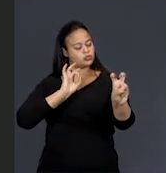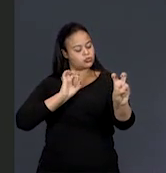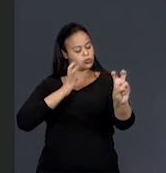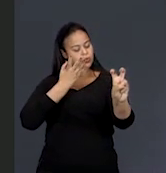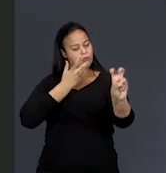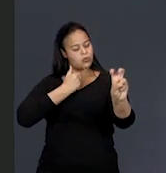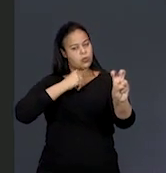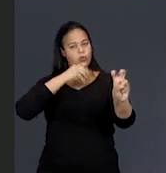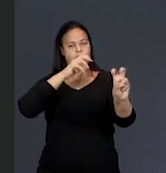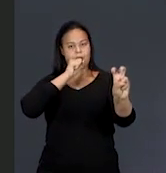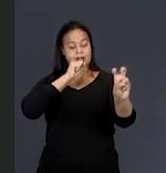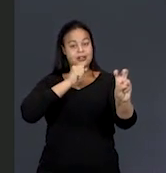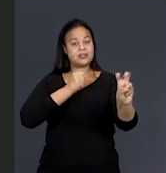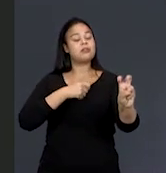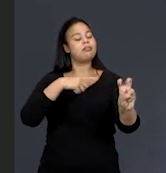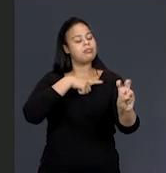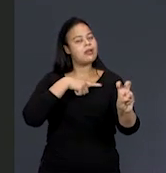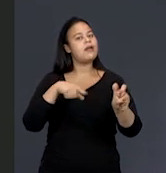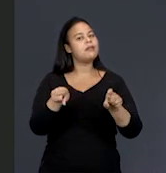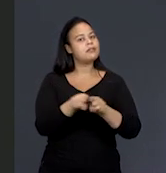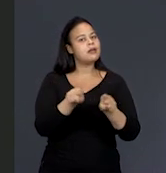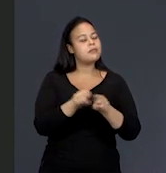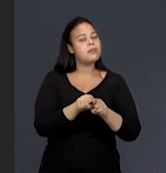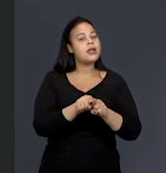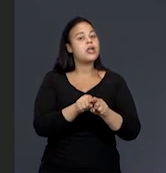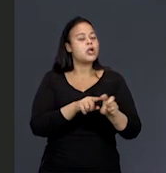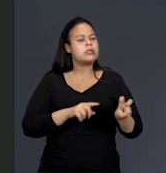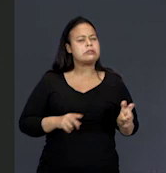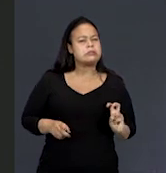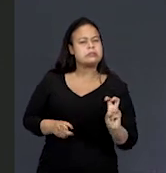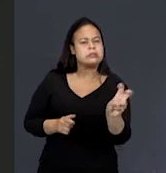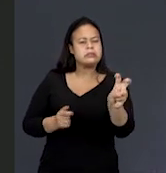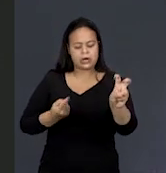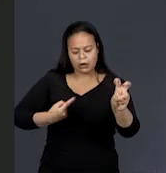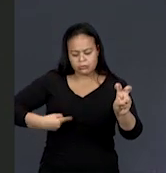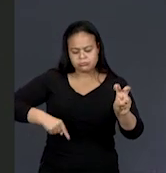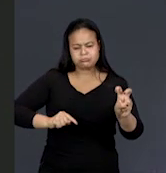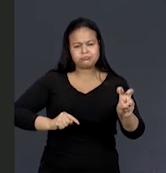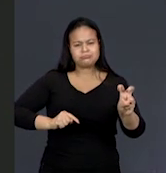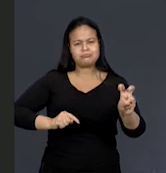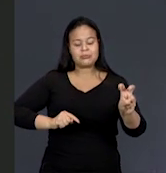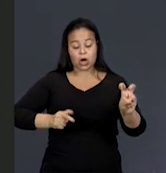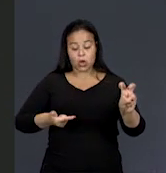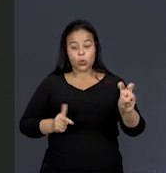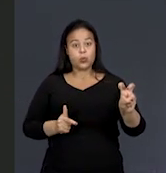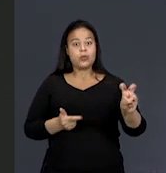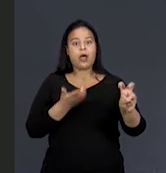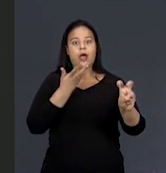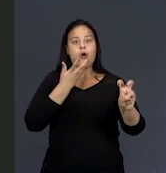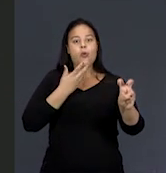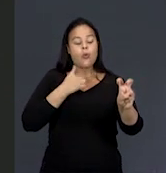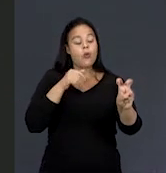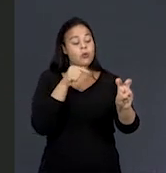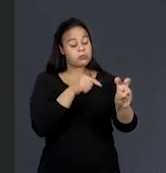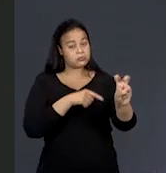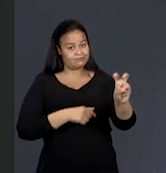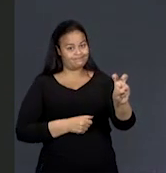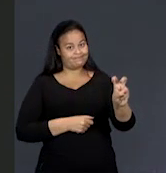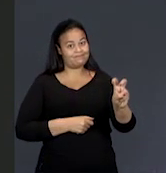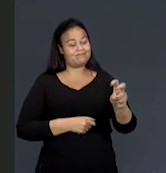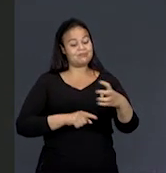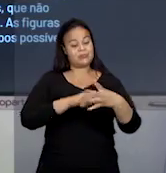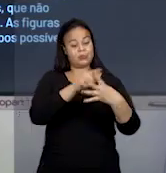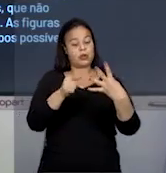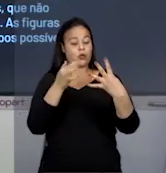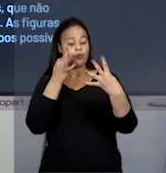ainda cobras albinas, que não produzem os dois pigmentos. As figuras apresentam os 4 fenótipos possíveis de